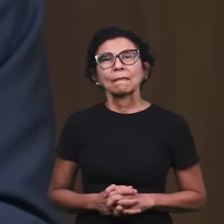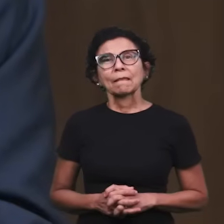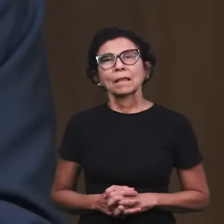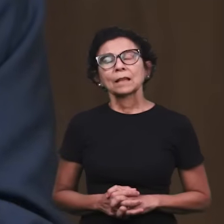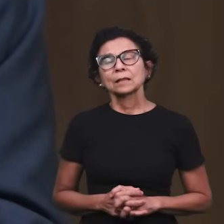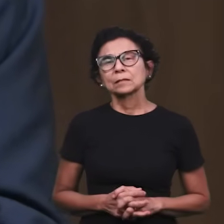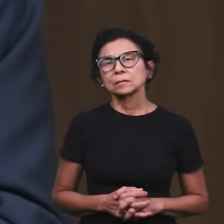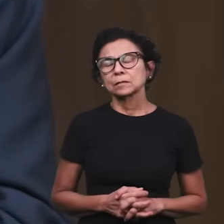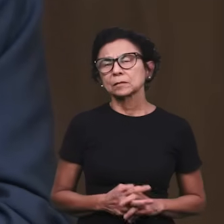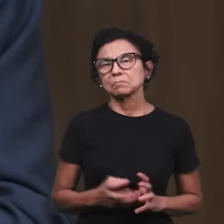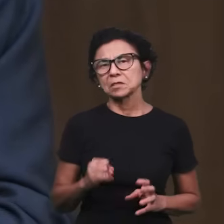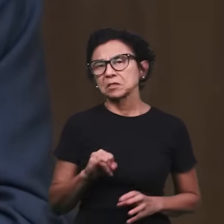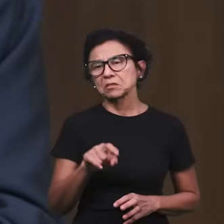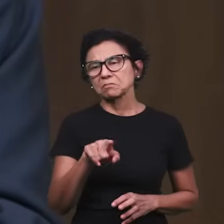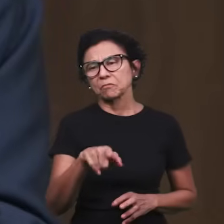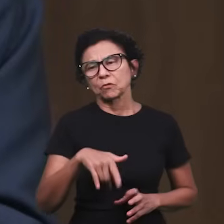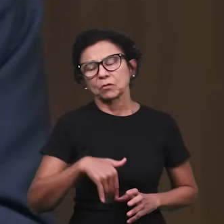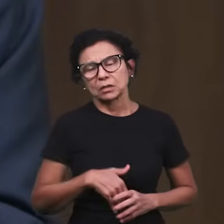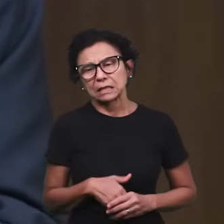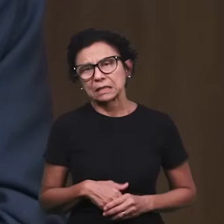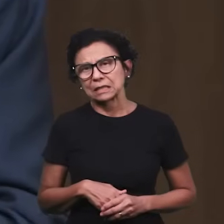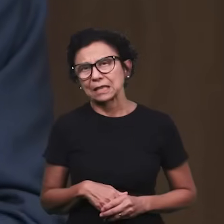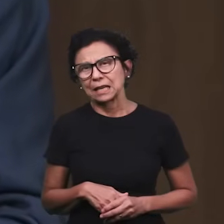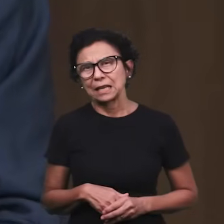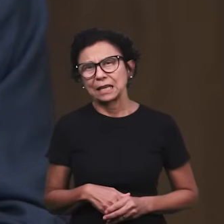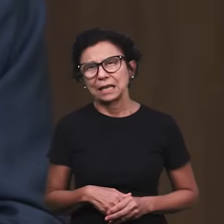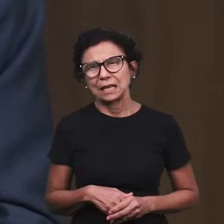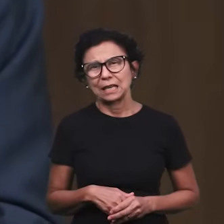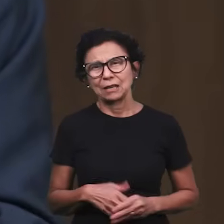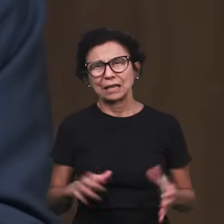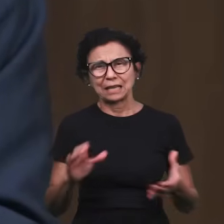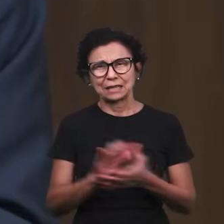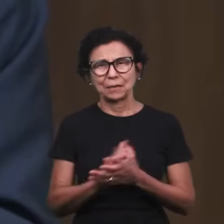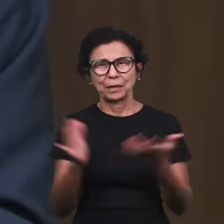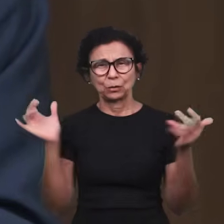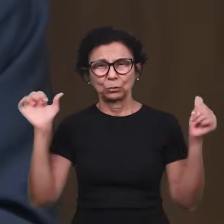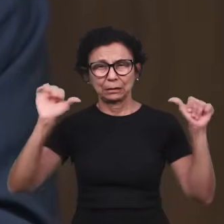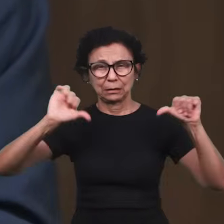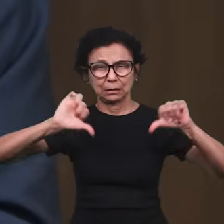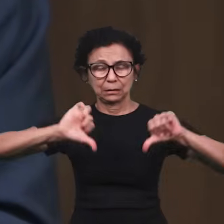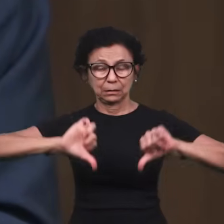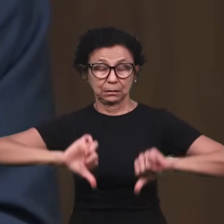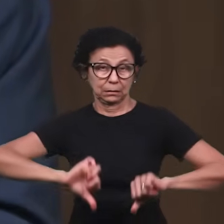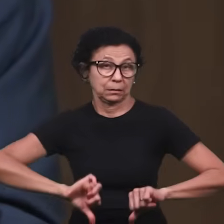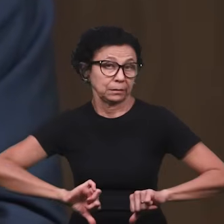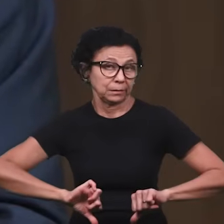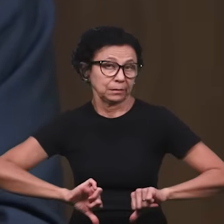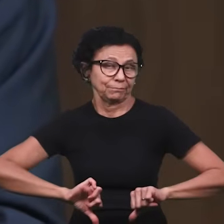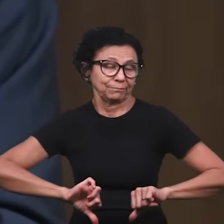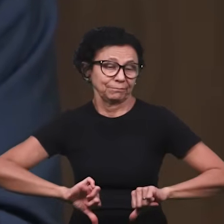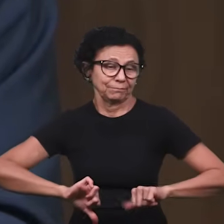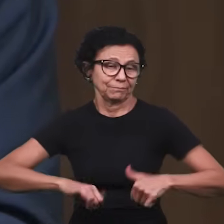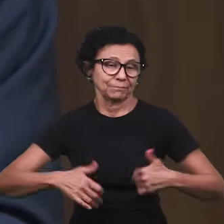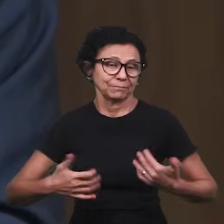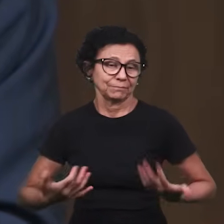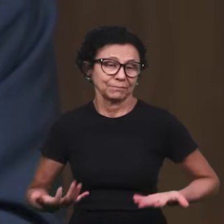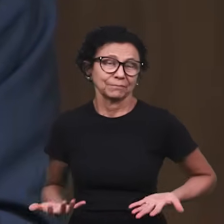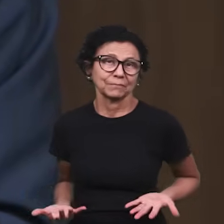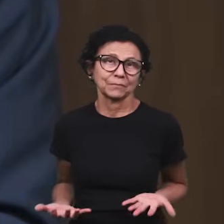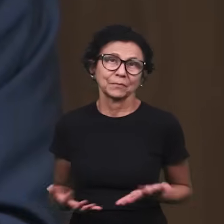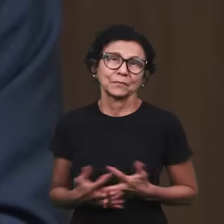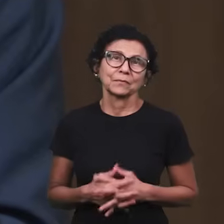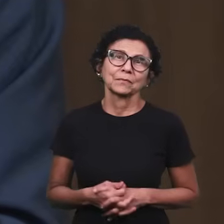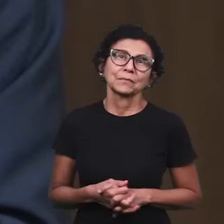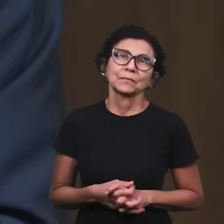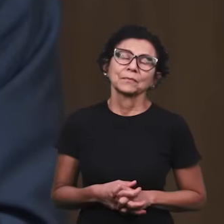aqui que está vivendo em uma crise conjugal, né, encerrando aqui a minha parte, porque